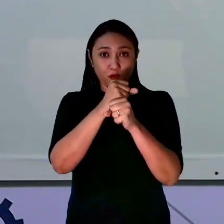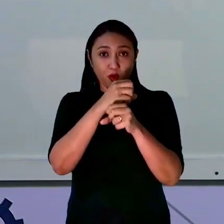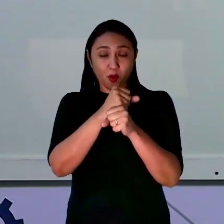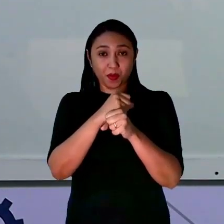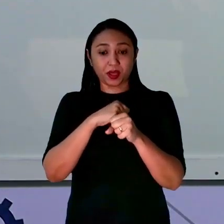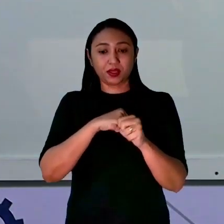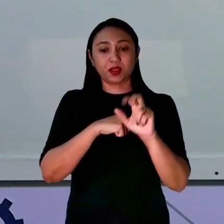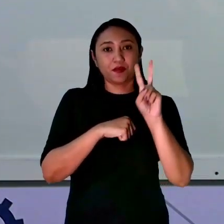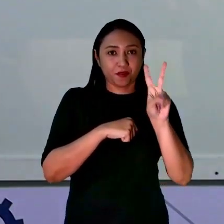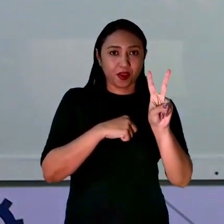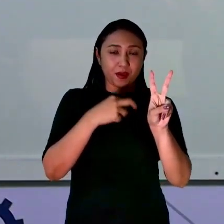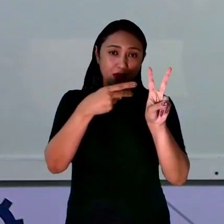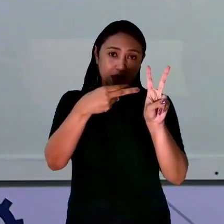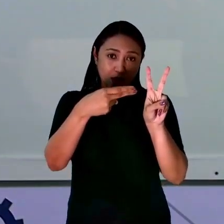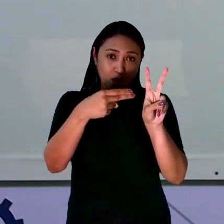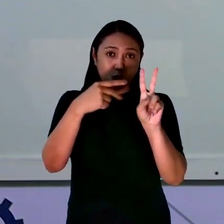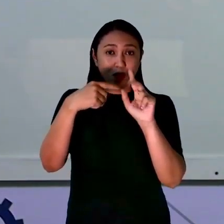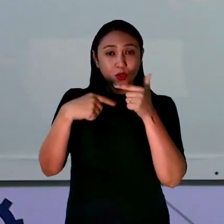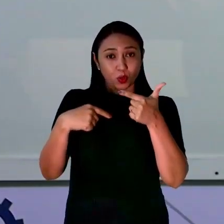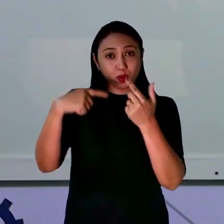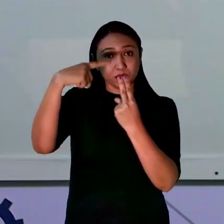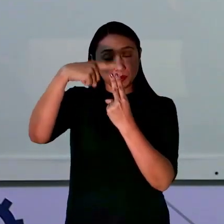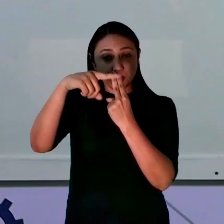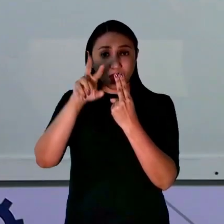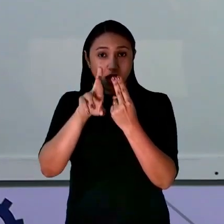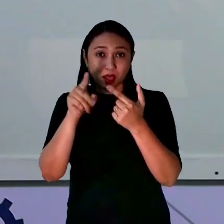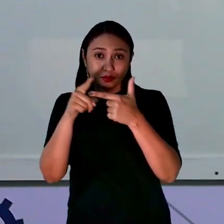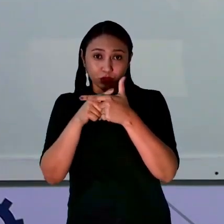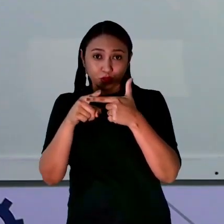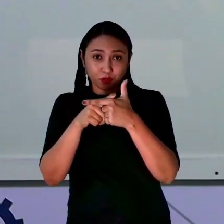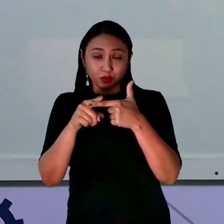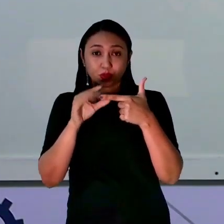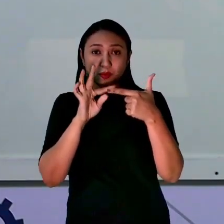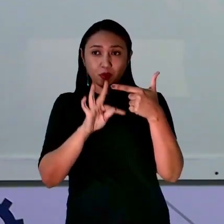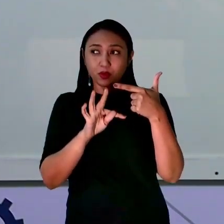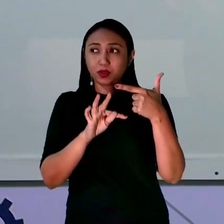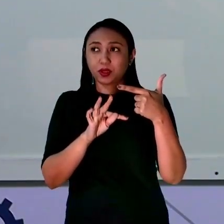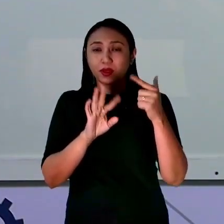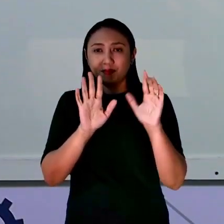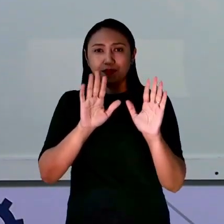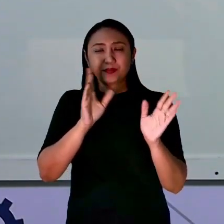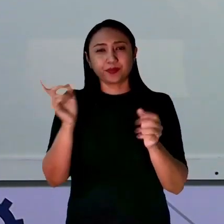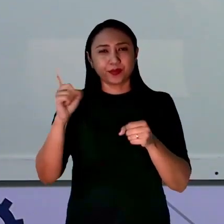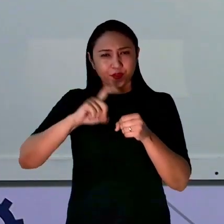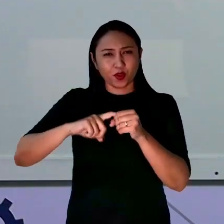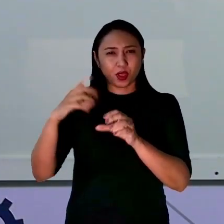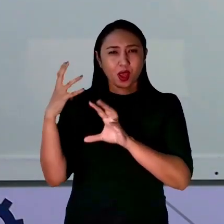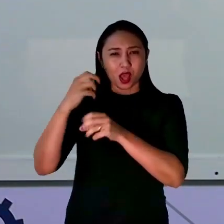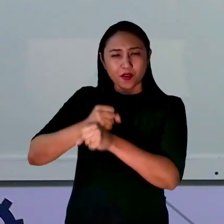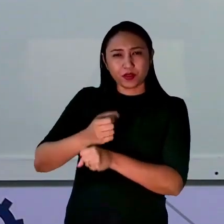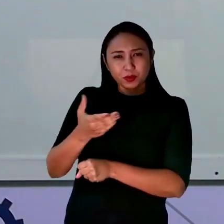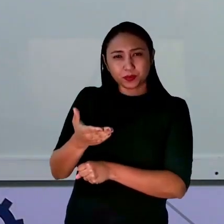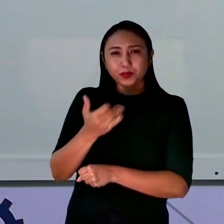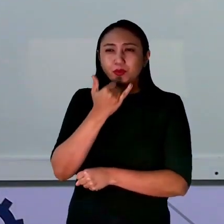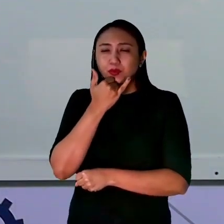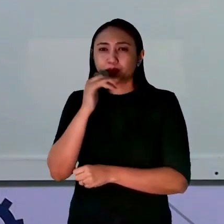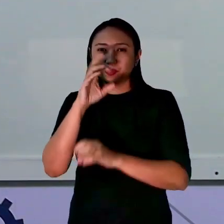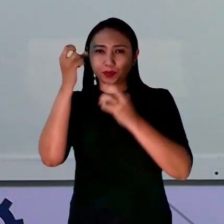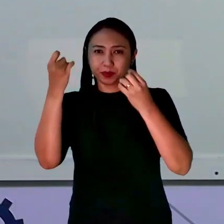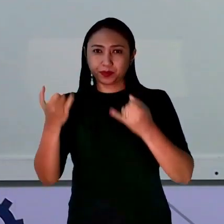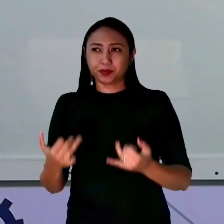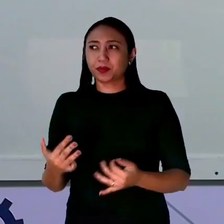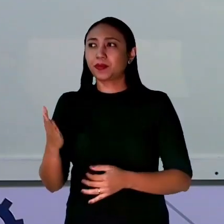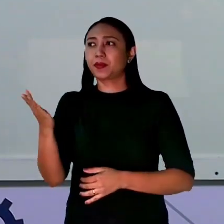tem V 2πr sobre T, né? Aqui, gente, aqui é assim, ó, só uma pequena correção. Eu botei